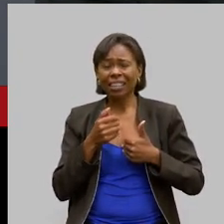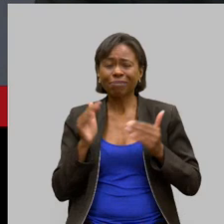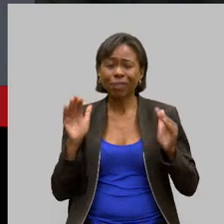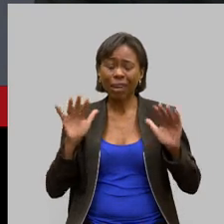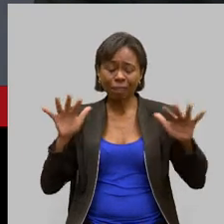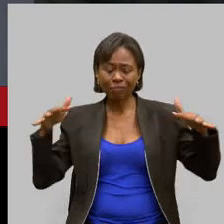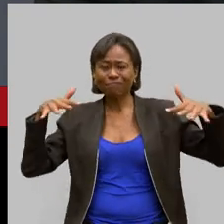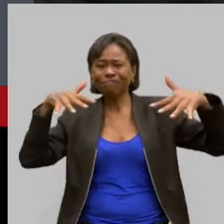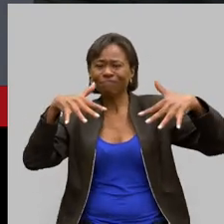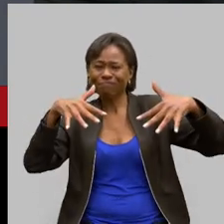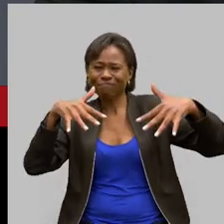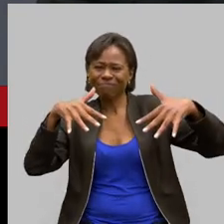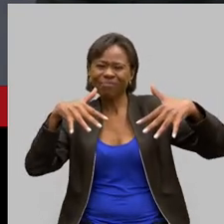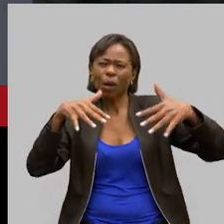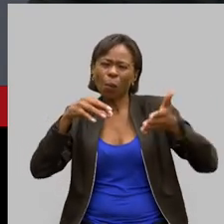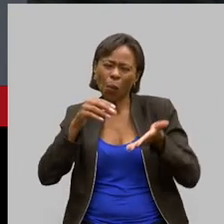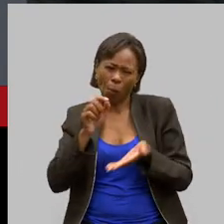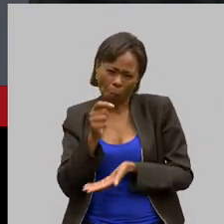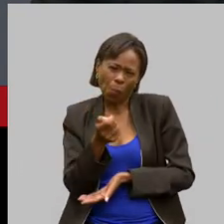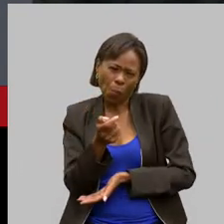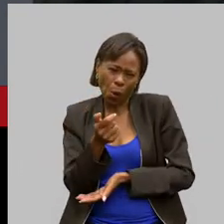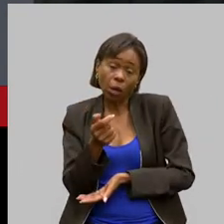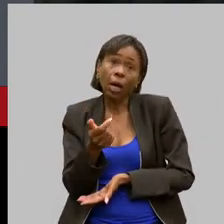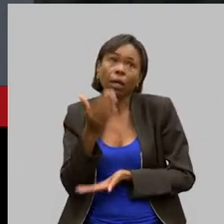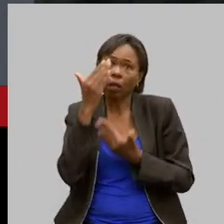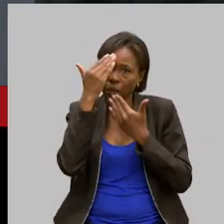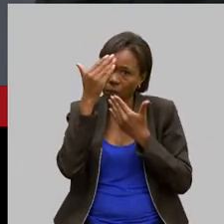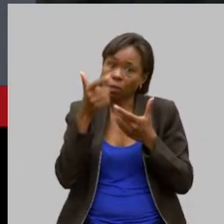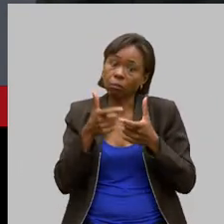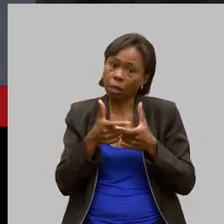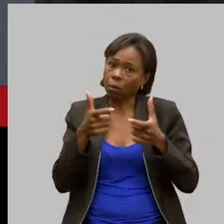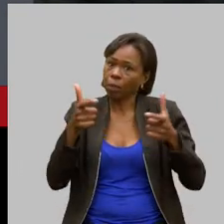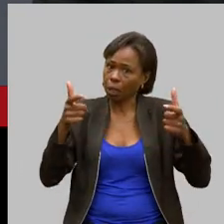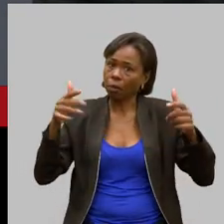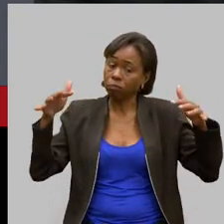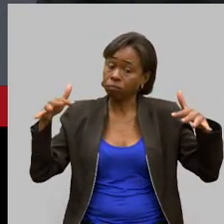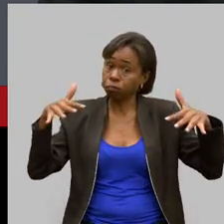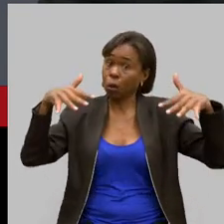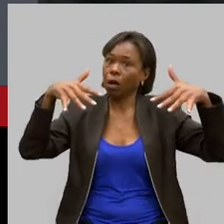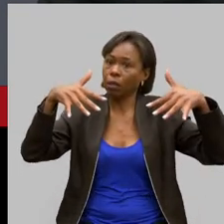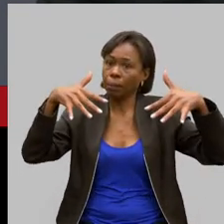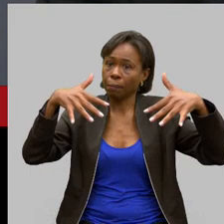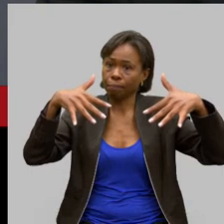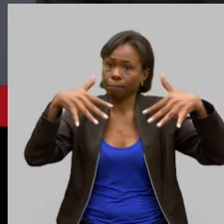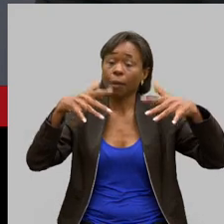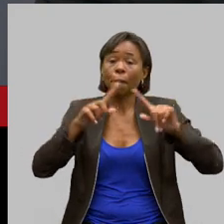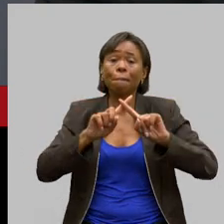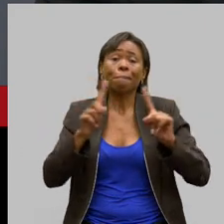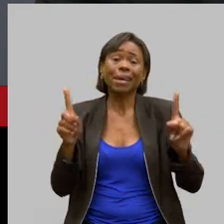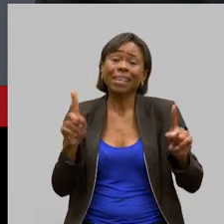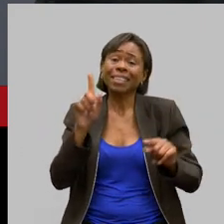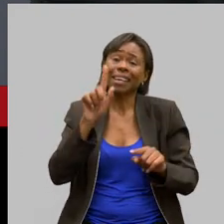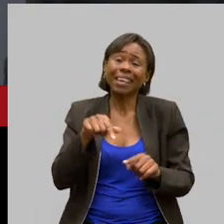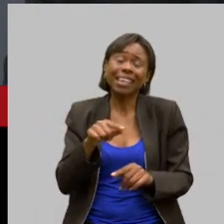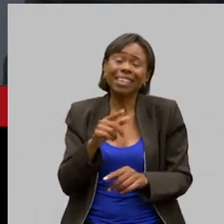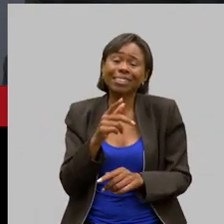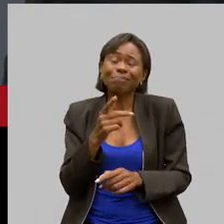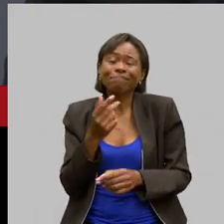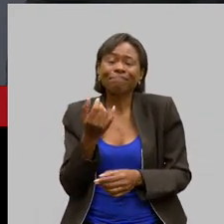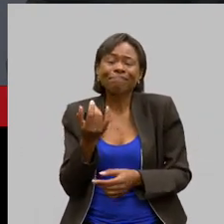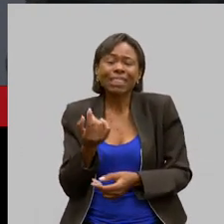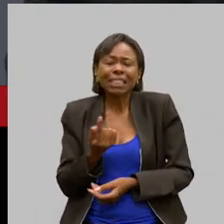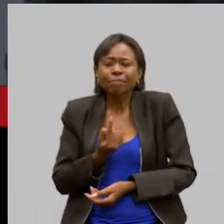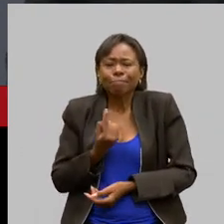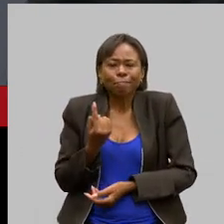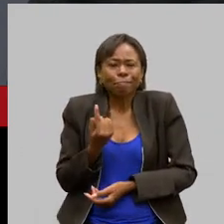conseguido eh ampliar essa visibilidade Mas Ela É principalmente uma causa muito solitária porque